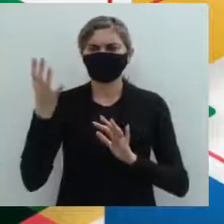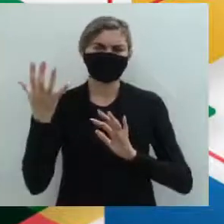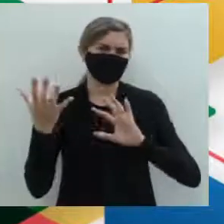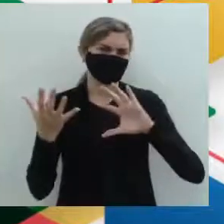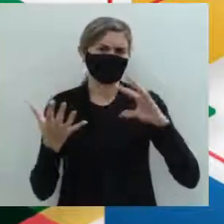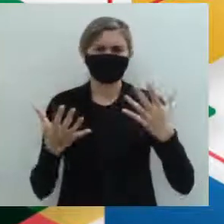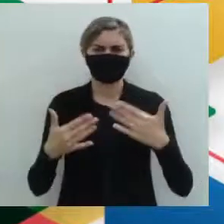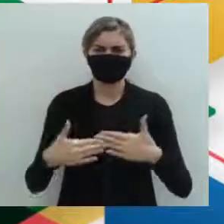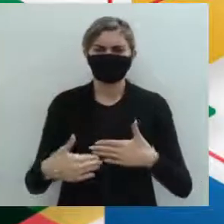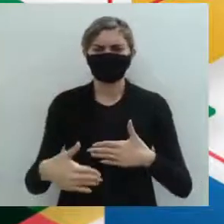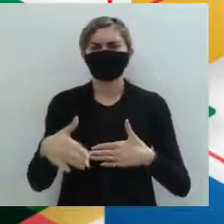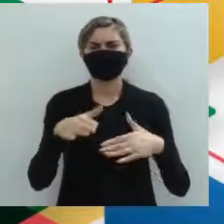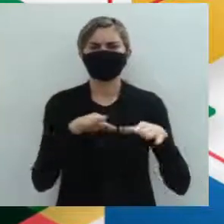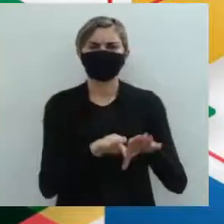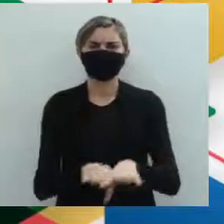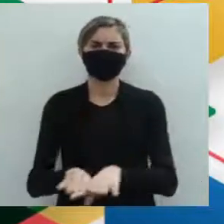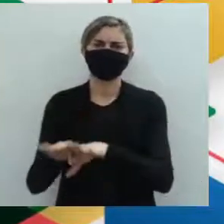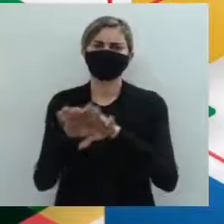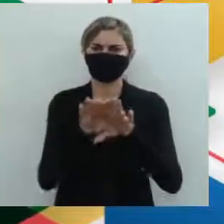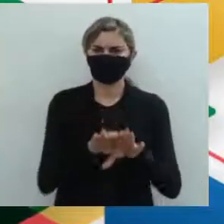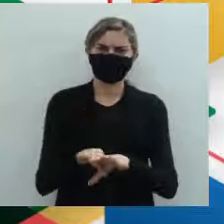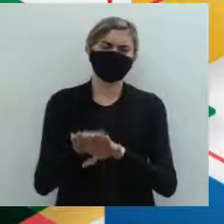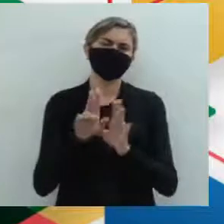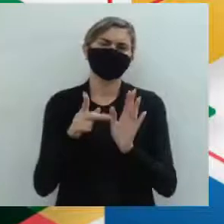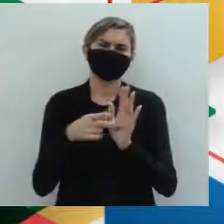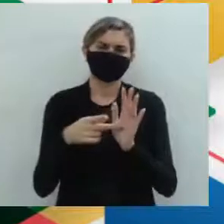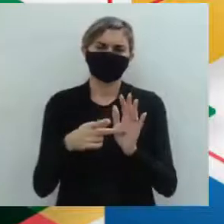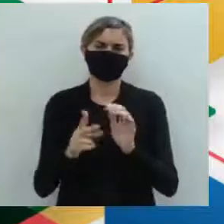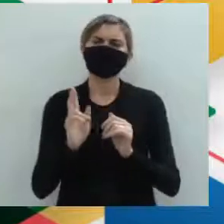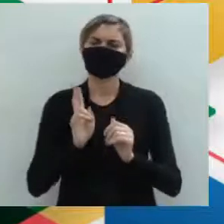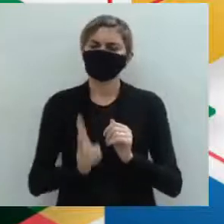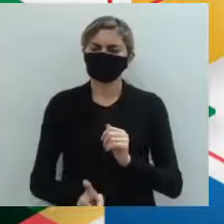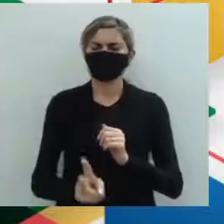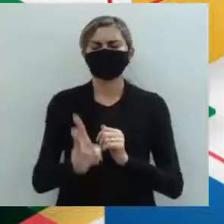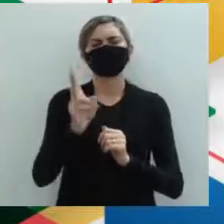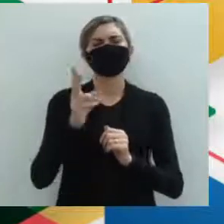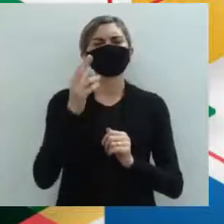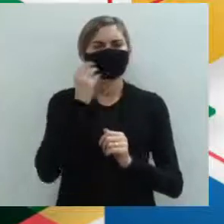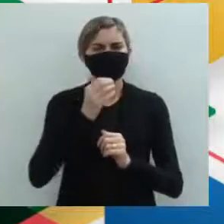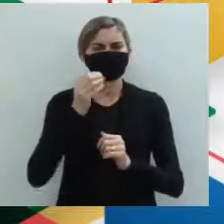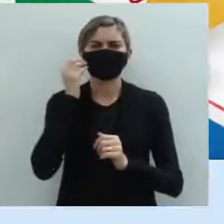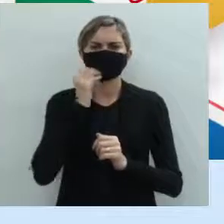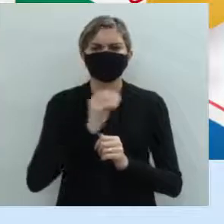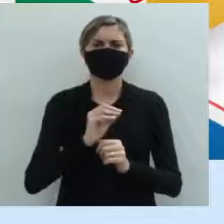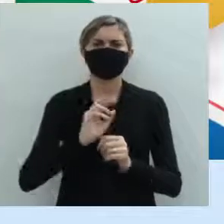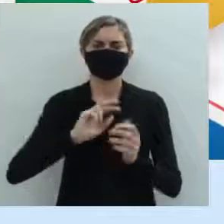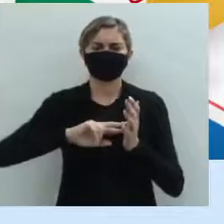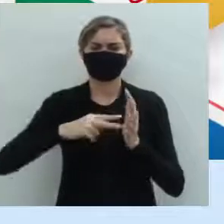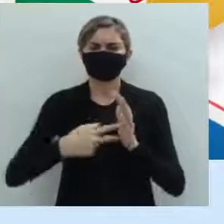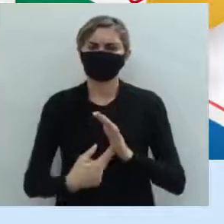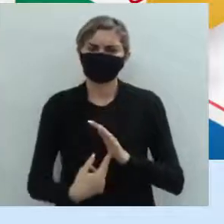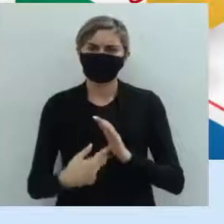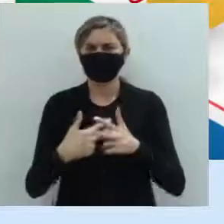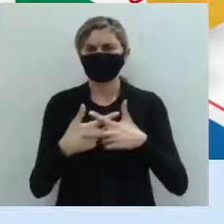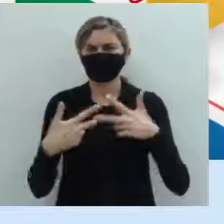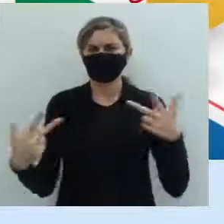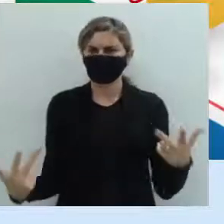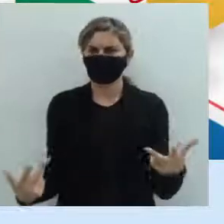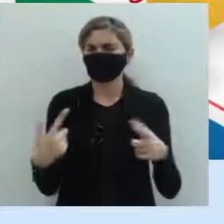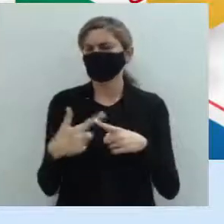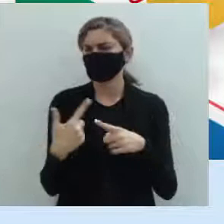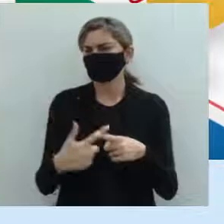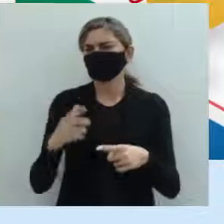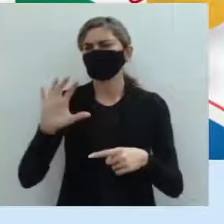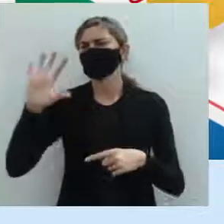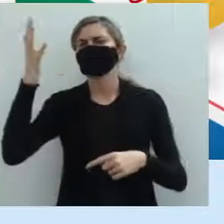acontecimentos para a coletividade. Na verdade, nós estamos o tempo inteiro tentando dar sentido às coisas, né? Por que aquela